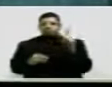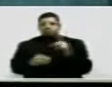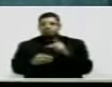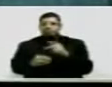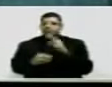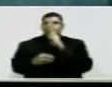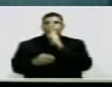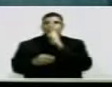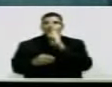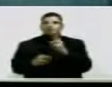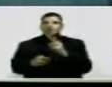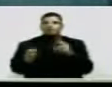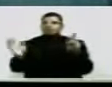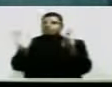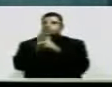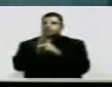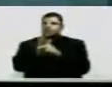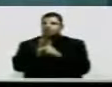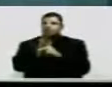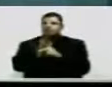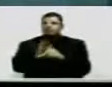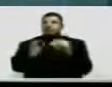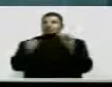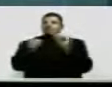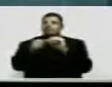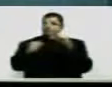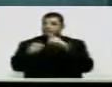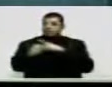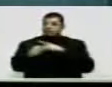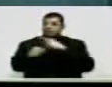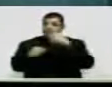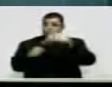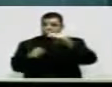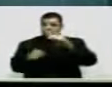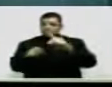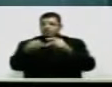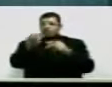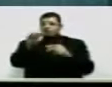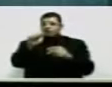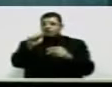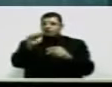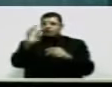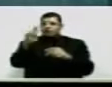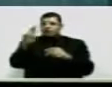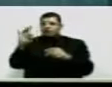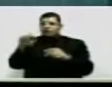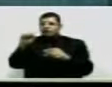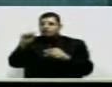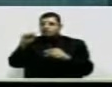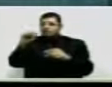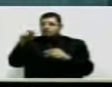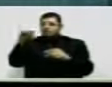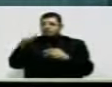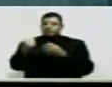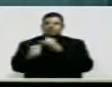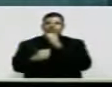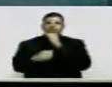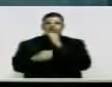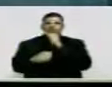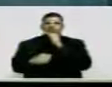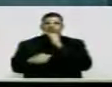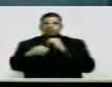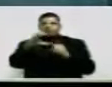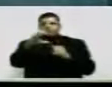com recursos próprios manter o seu aterro sanitário. Dou como exemplo